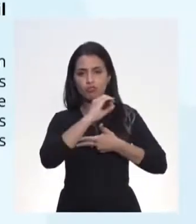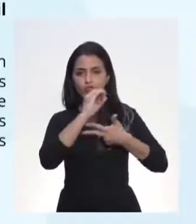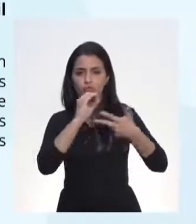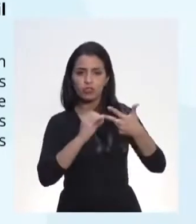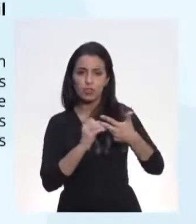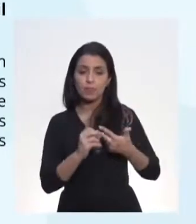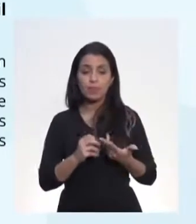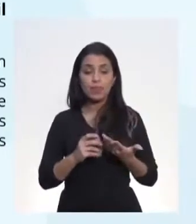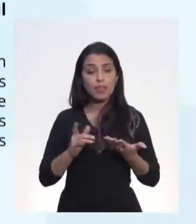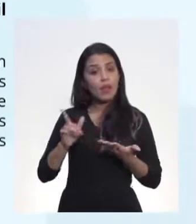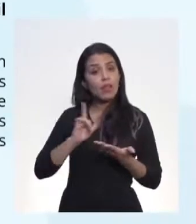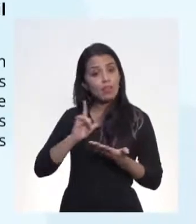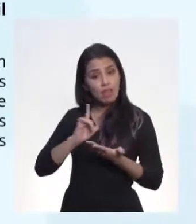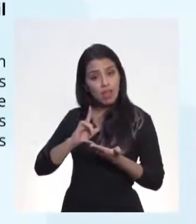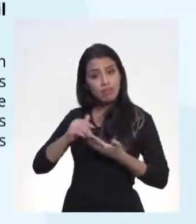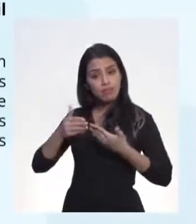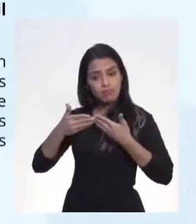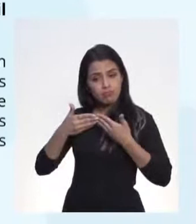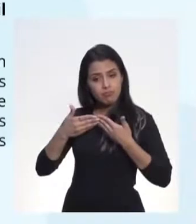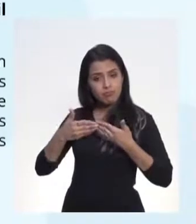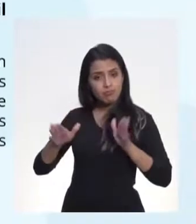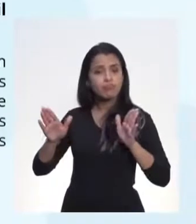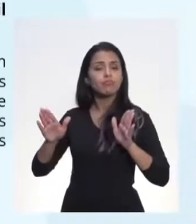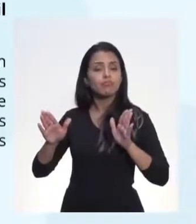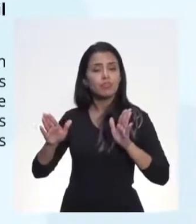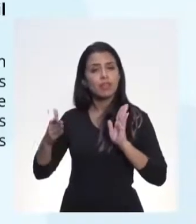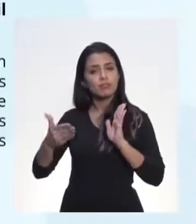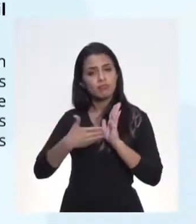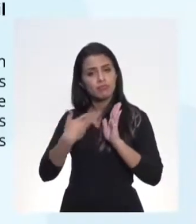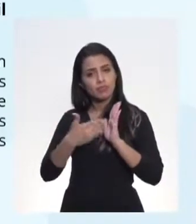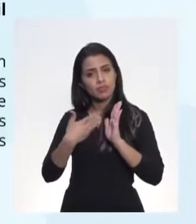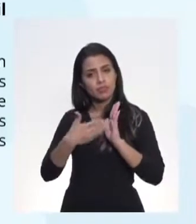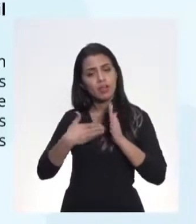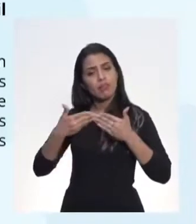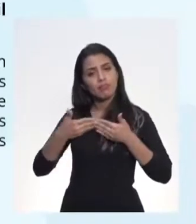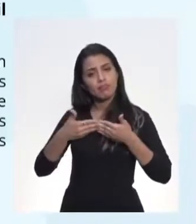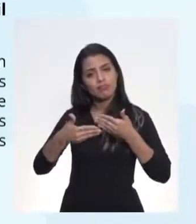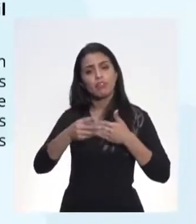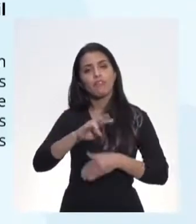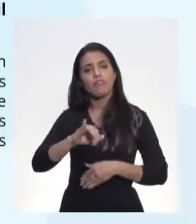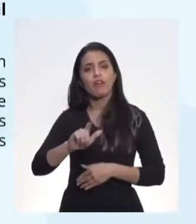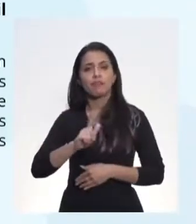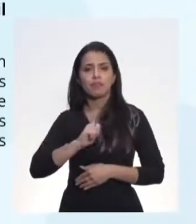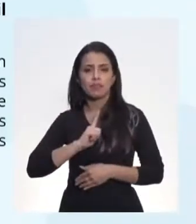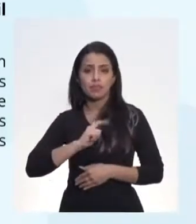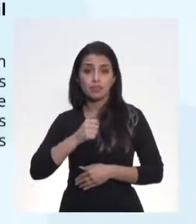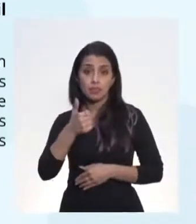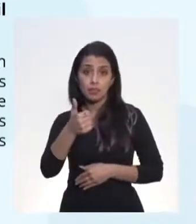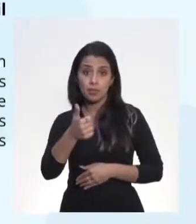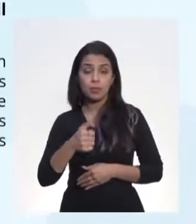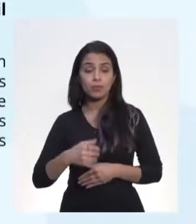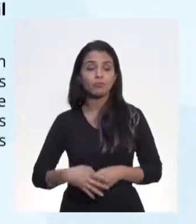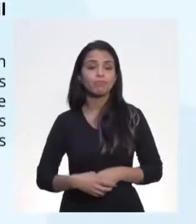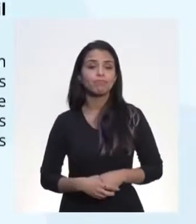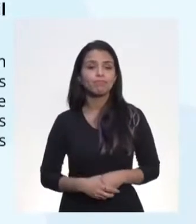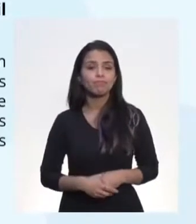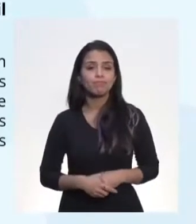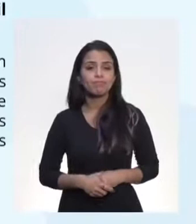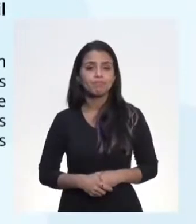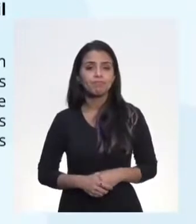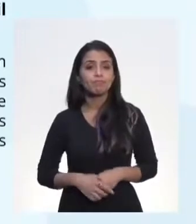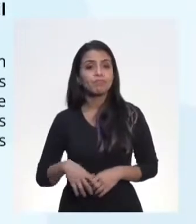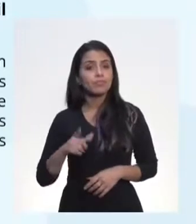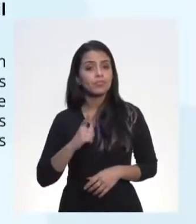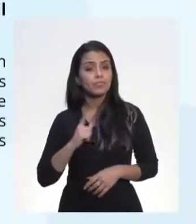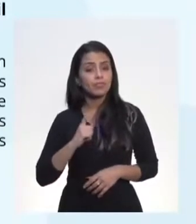parar lá na versão estendida do Caderno do Aluno, que vocês vão ter mais à frente, tá bom? E aí eu fiz algumas considerações que, num